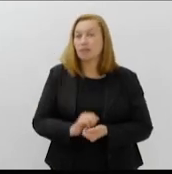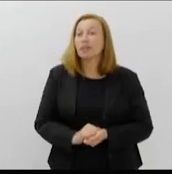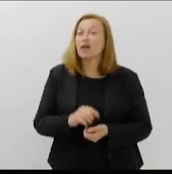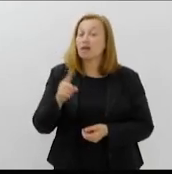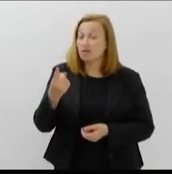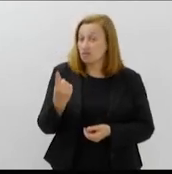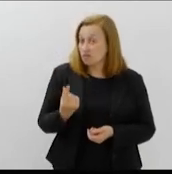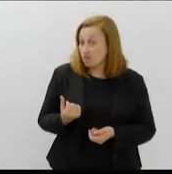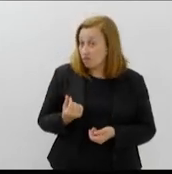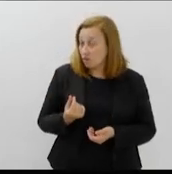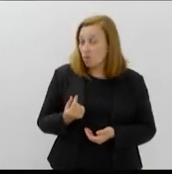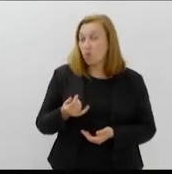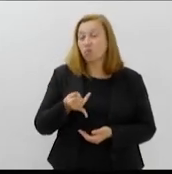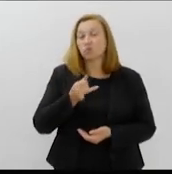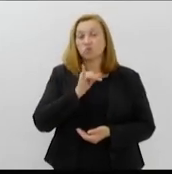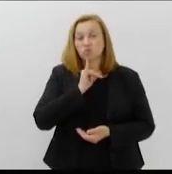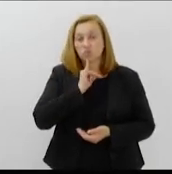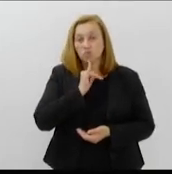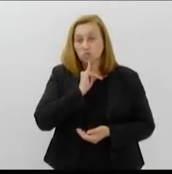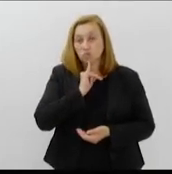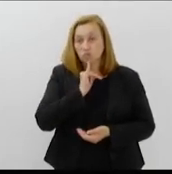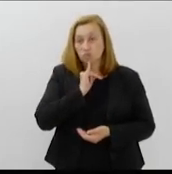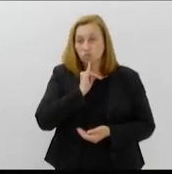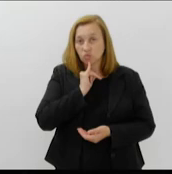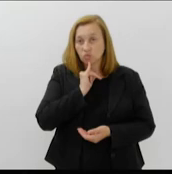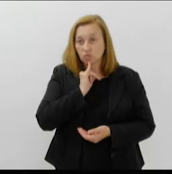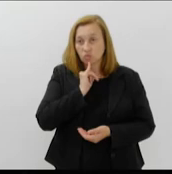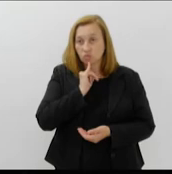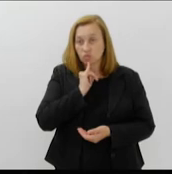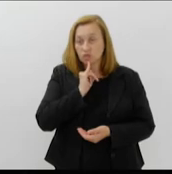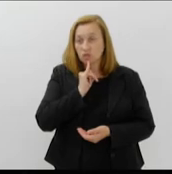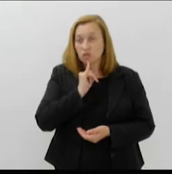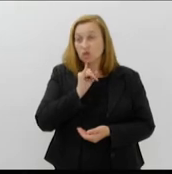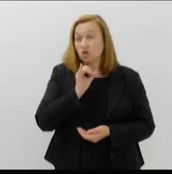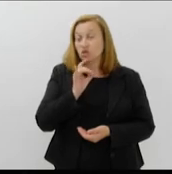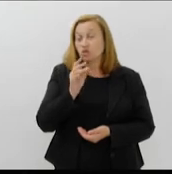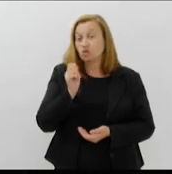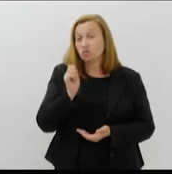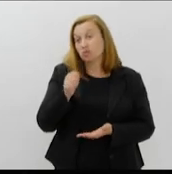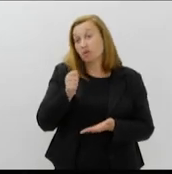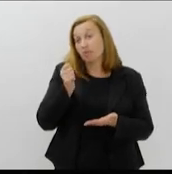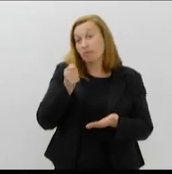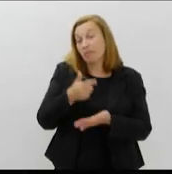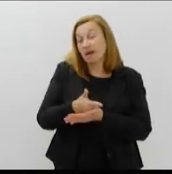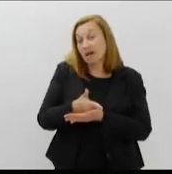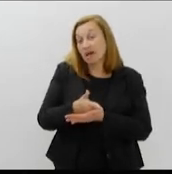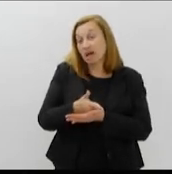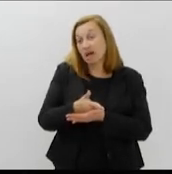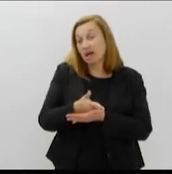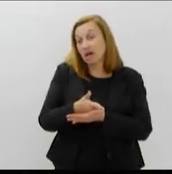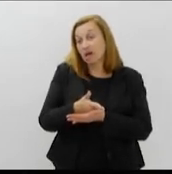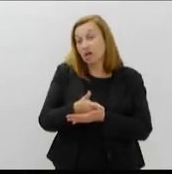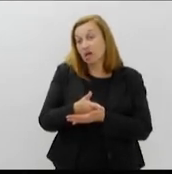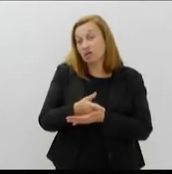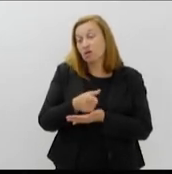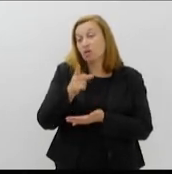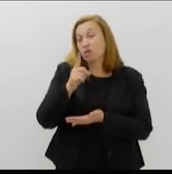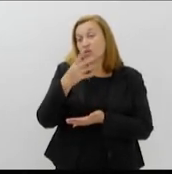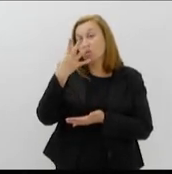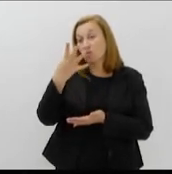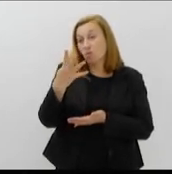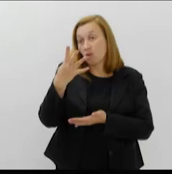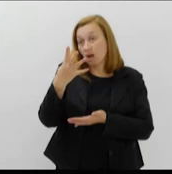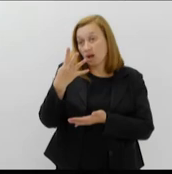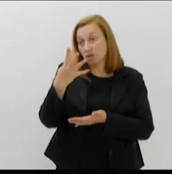valor, infelizmente, só é o suficiente para pagar, ao longo de todo o ano, apenas 4